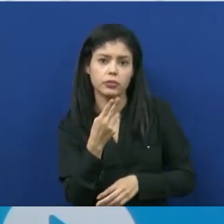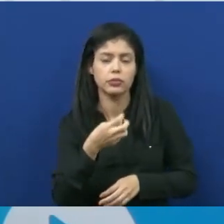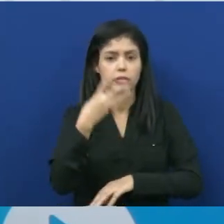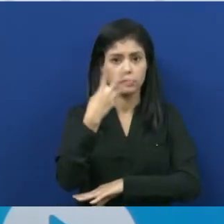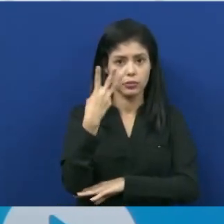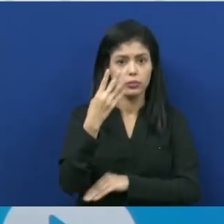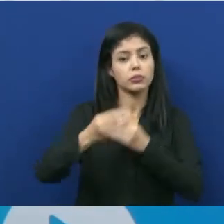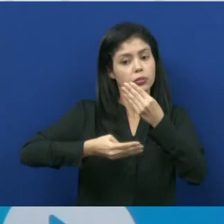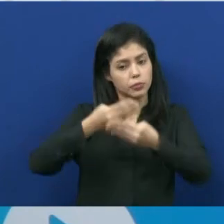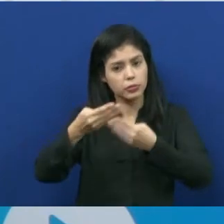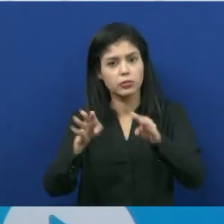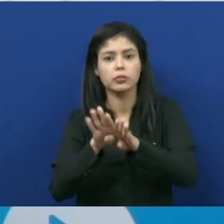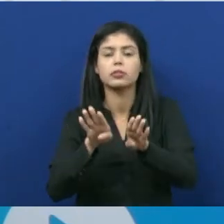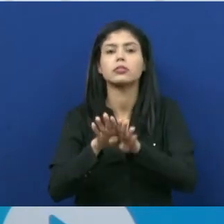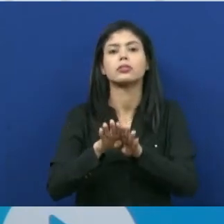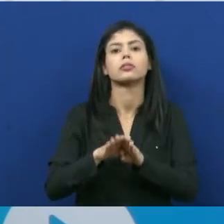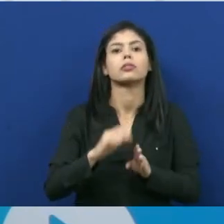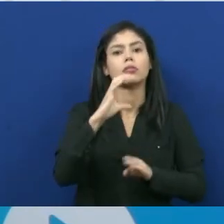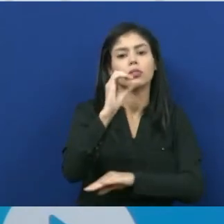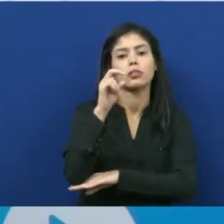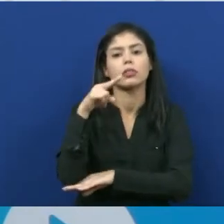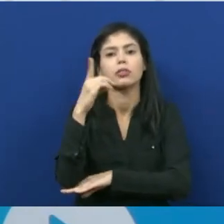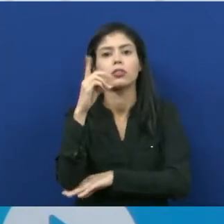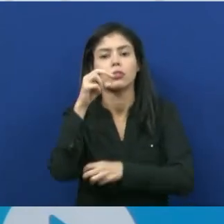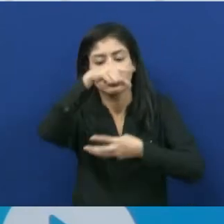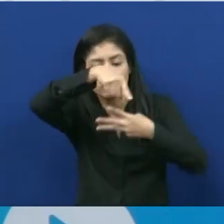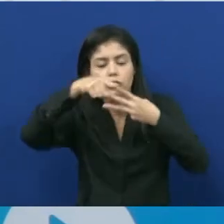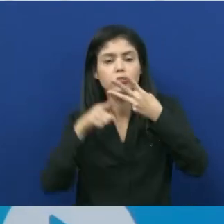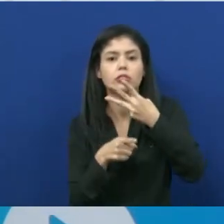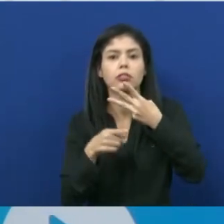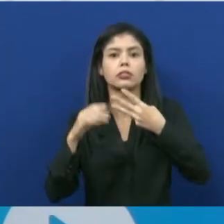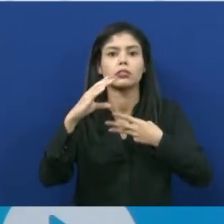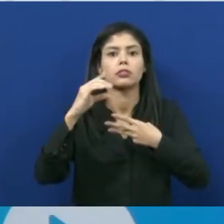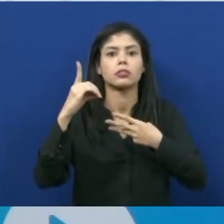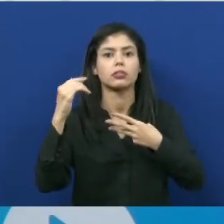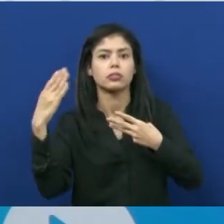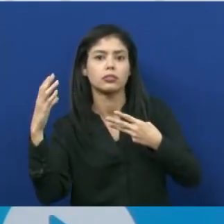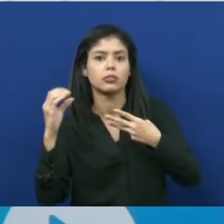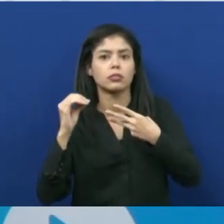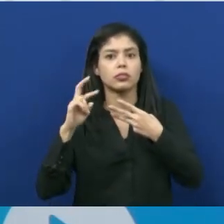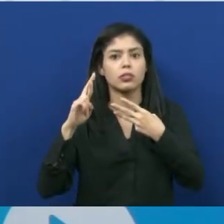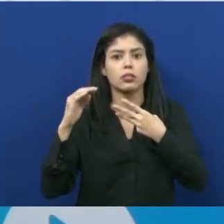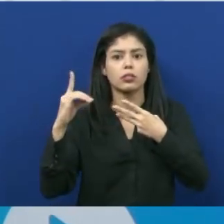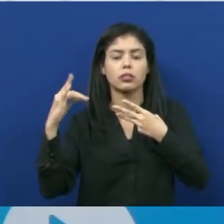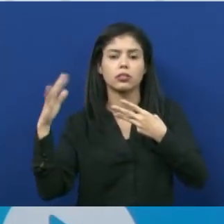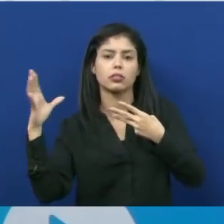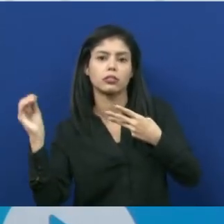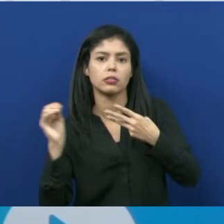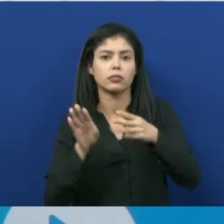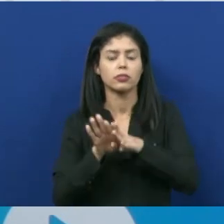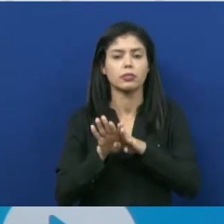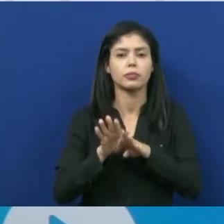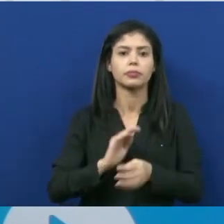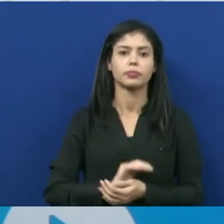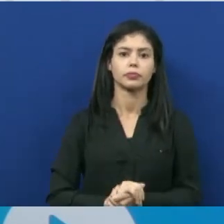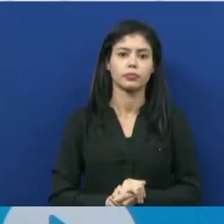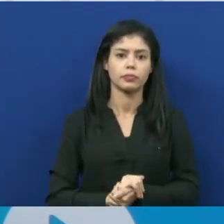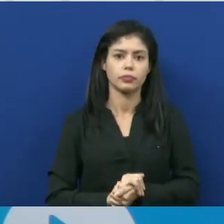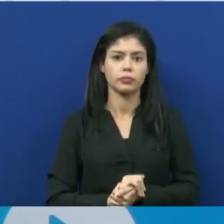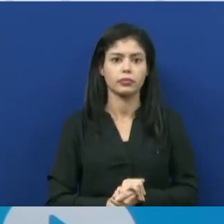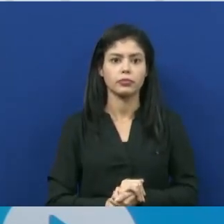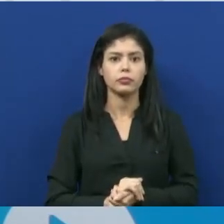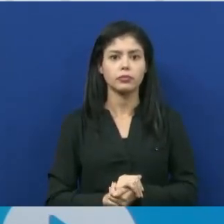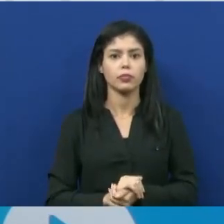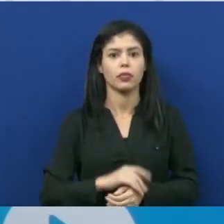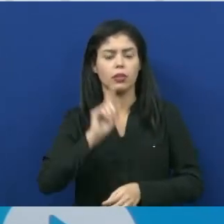3 processos trabalhados de condução, convecção e radiação. Porém, existem muitos outros processos, aliás, exemplos,